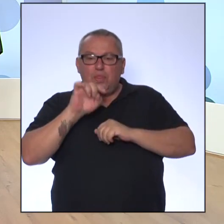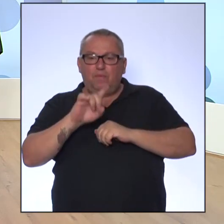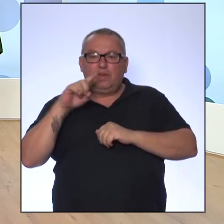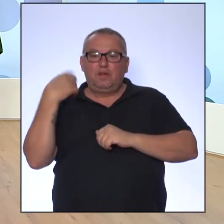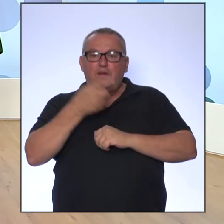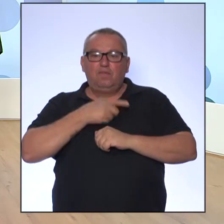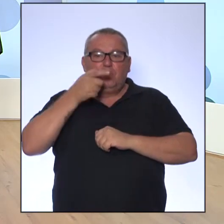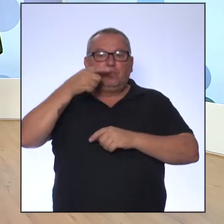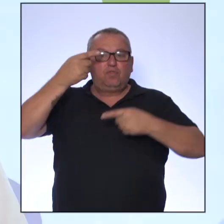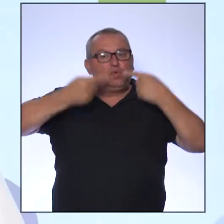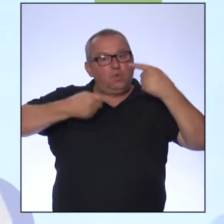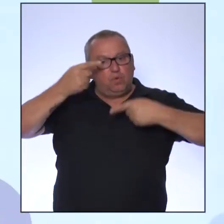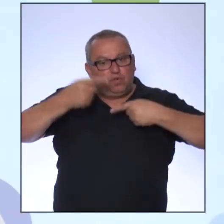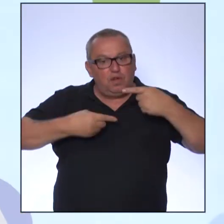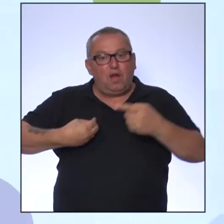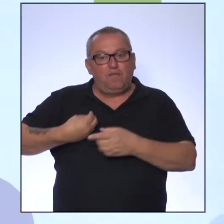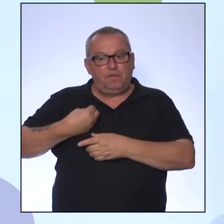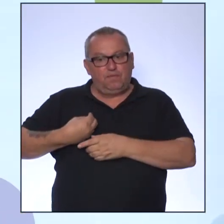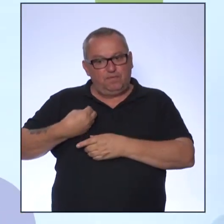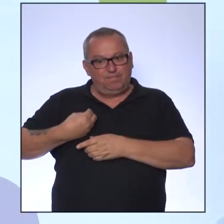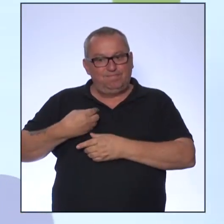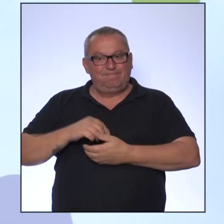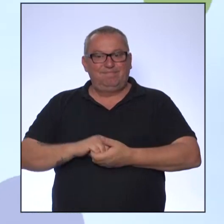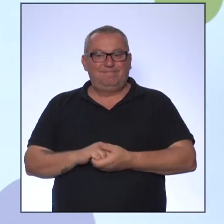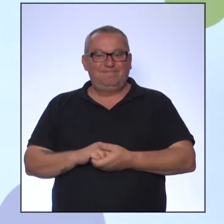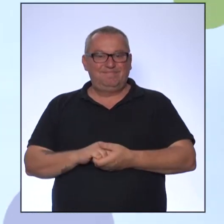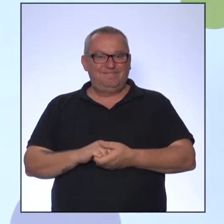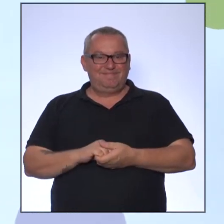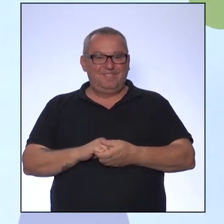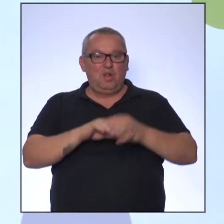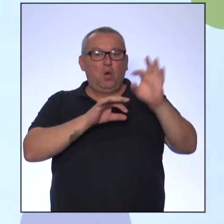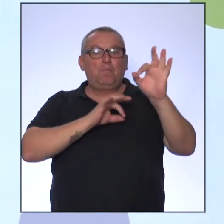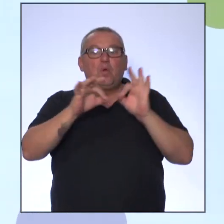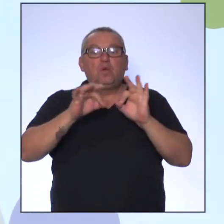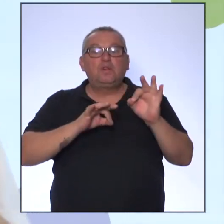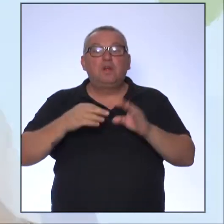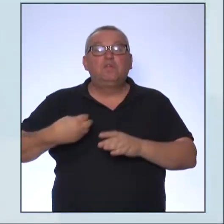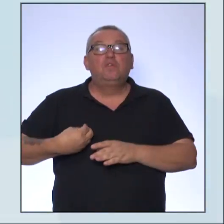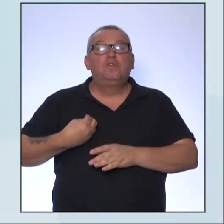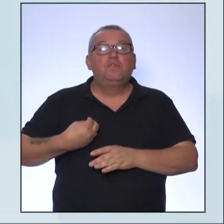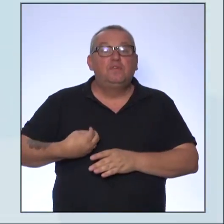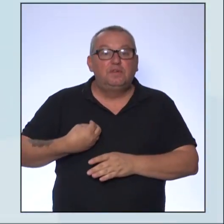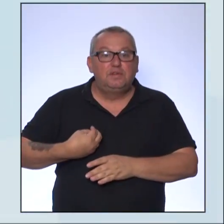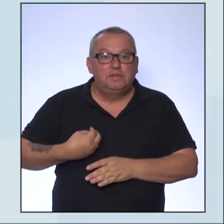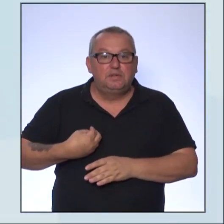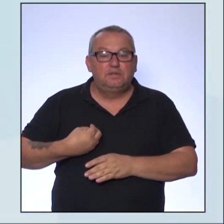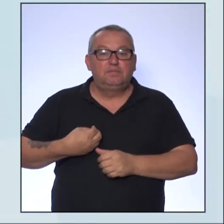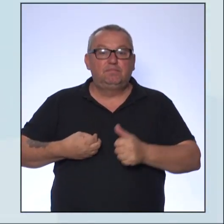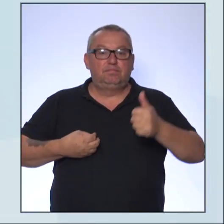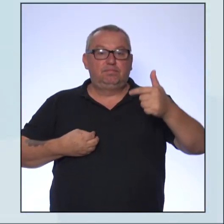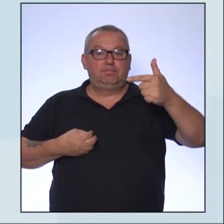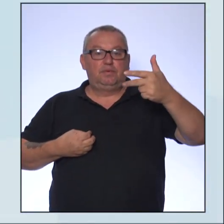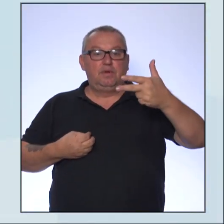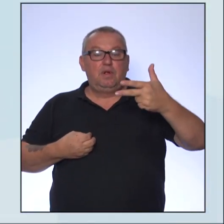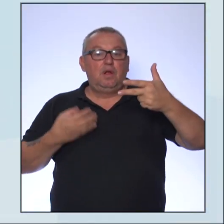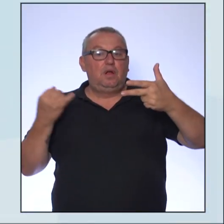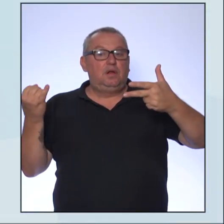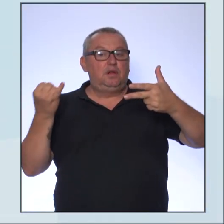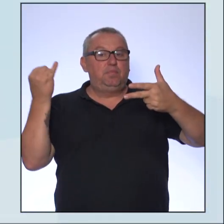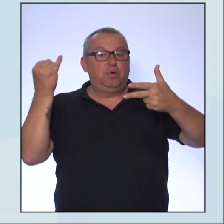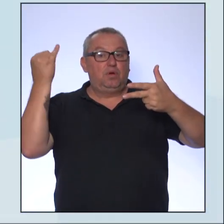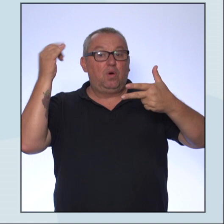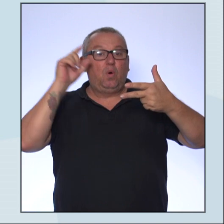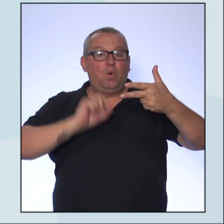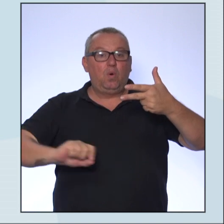nós vamos discuti-las ao vivo. Bom, projeto de vida. São três principais pilares que eu trago aqui para